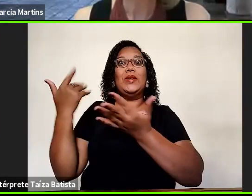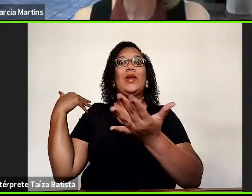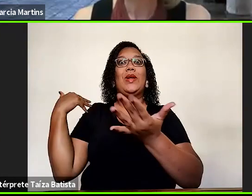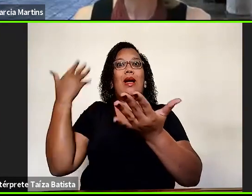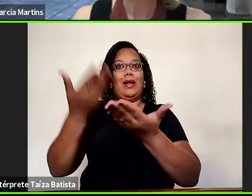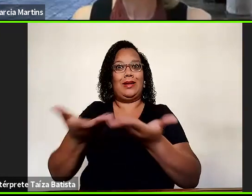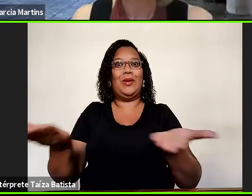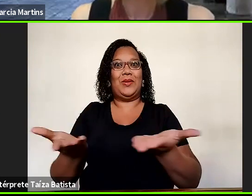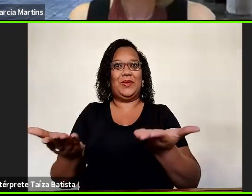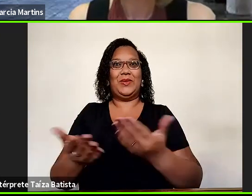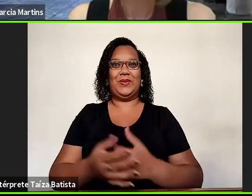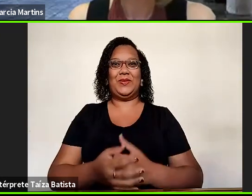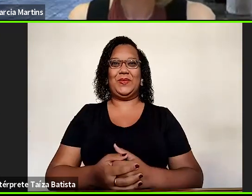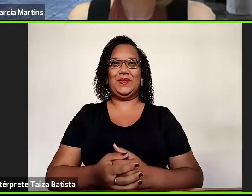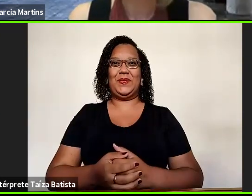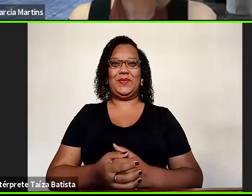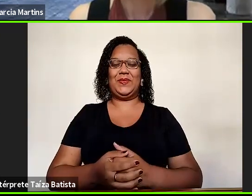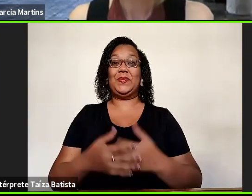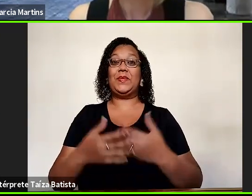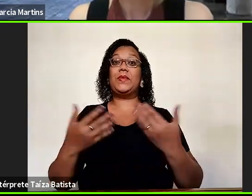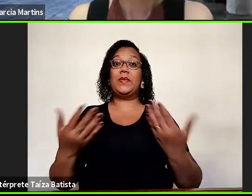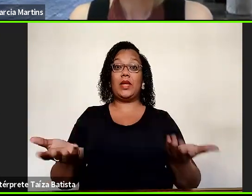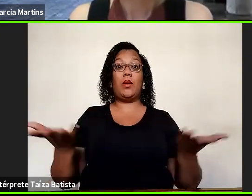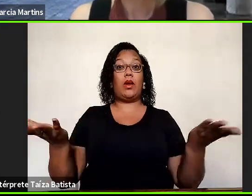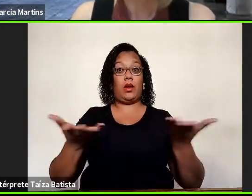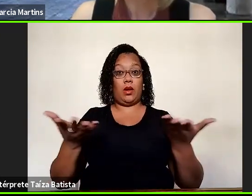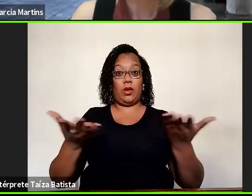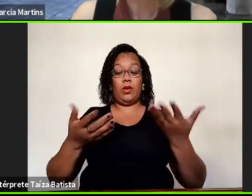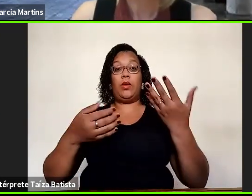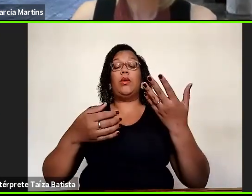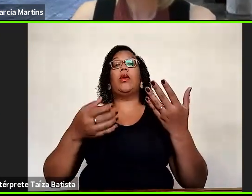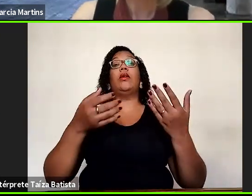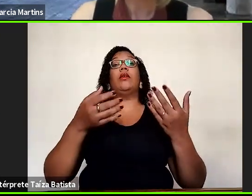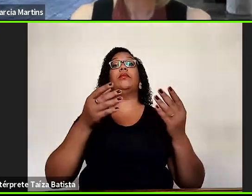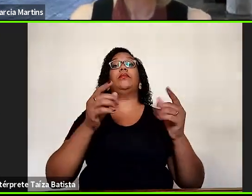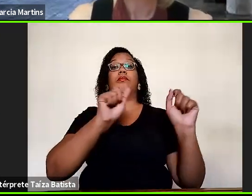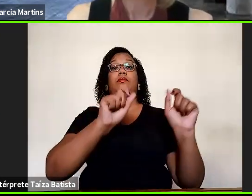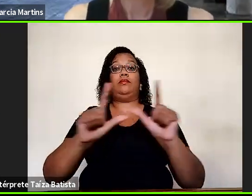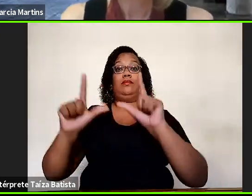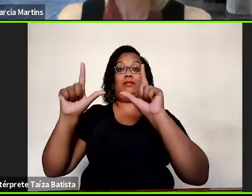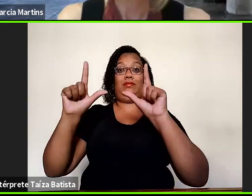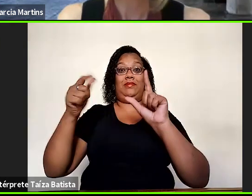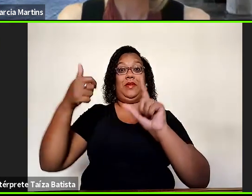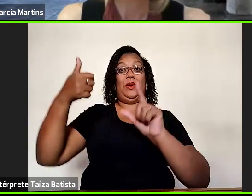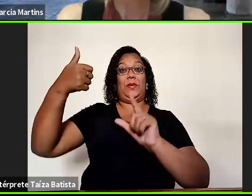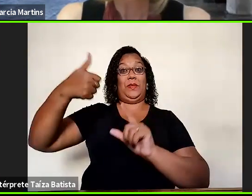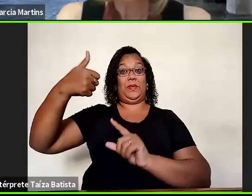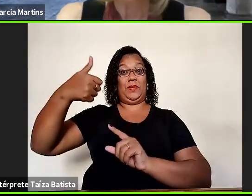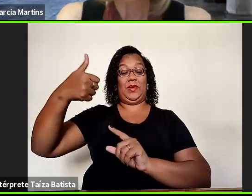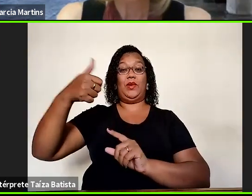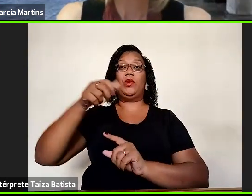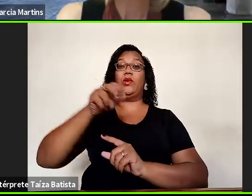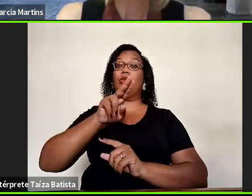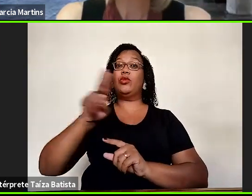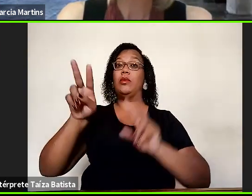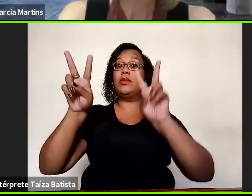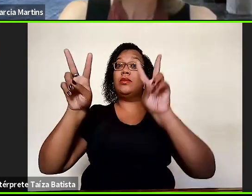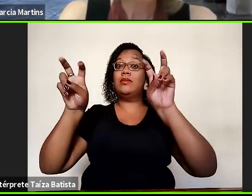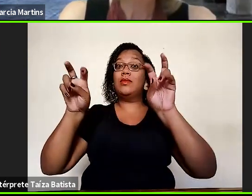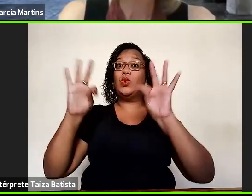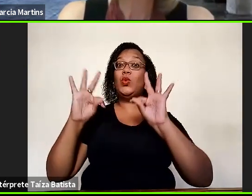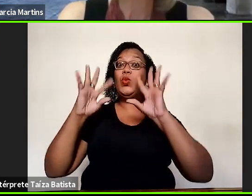dias. Então, a gente vai passar agora para o primeiro painel. Esse painel chama-se Tudo Começou na